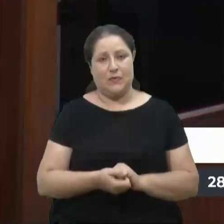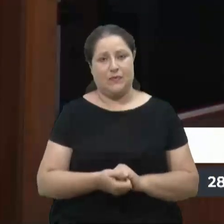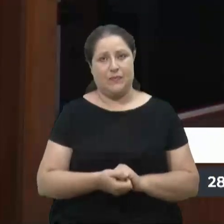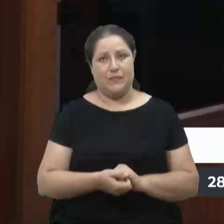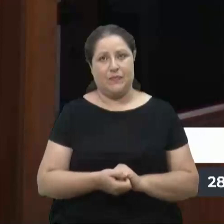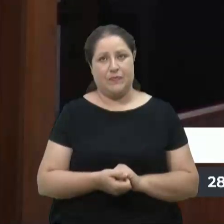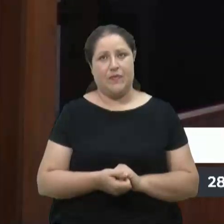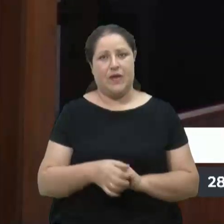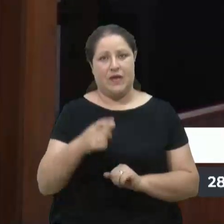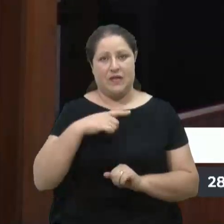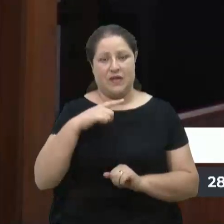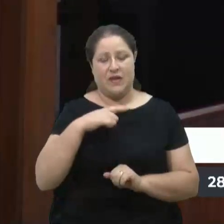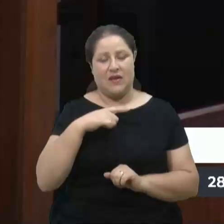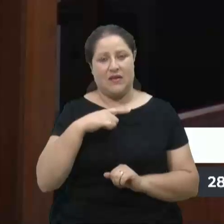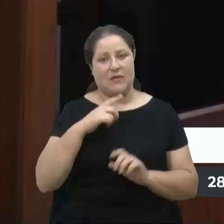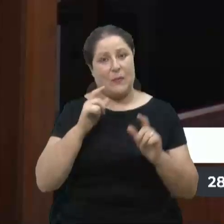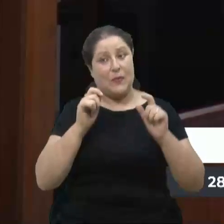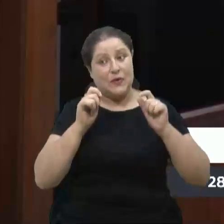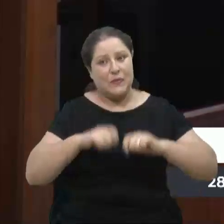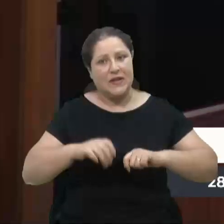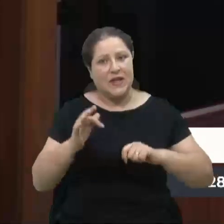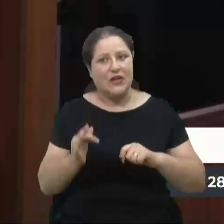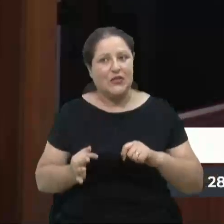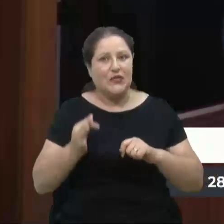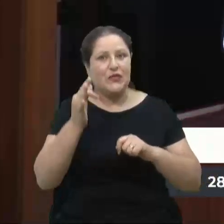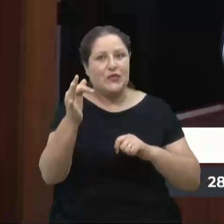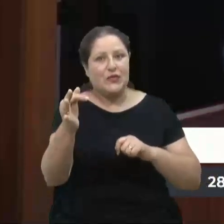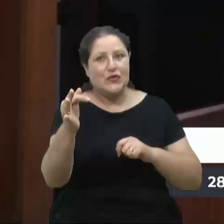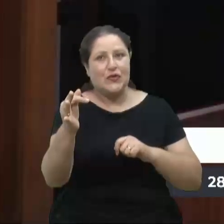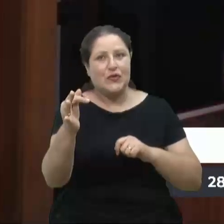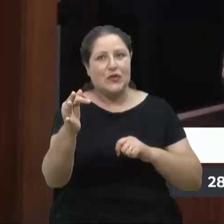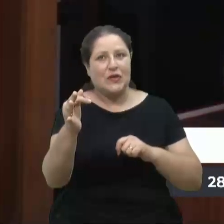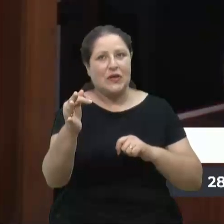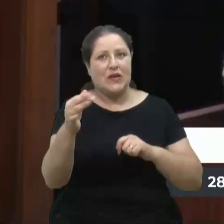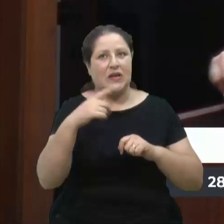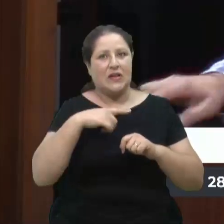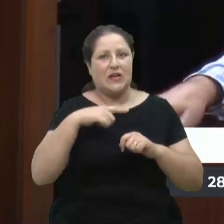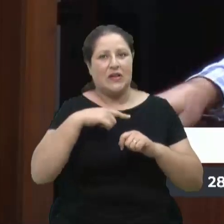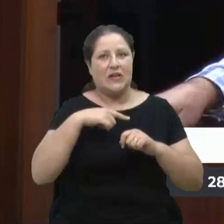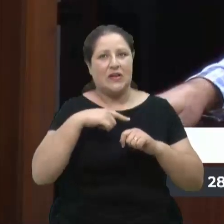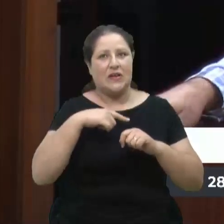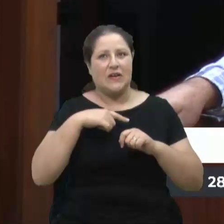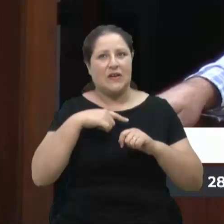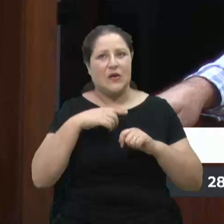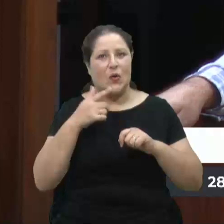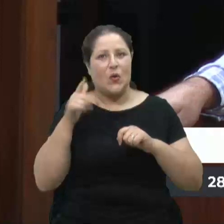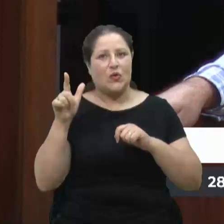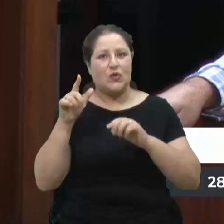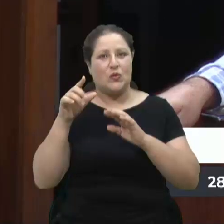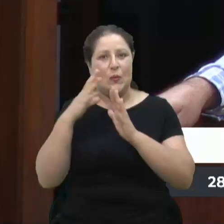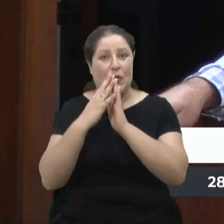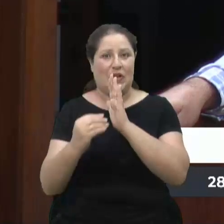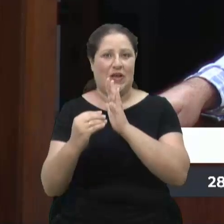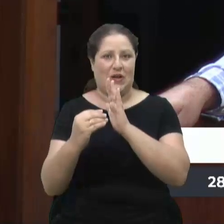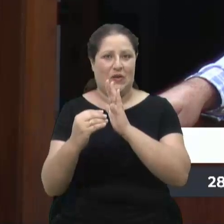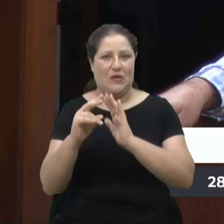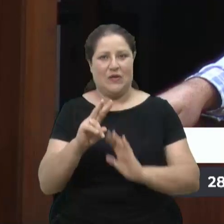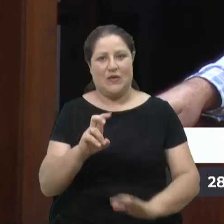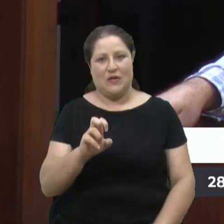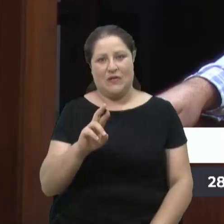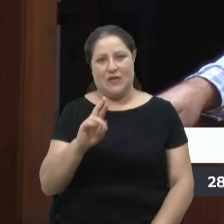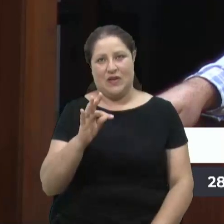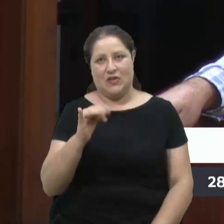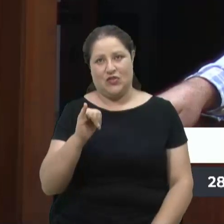numa brecha que se abre por uma futura verticalização. E aí, olhem no Plano Geral